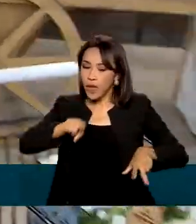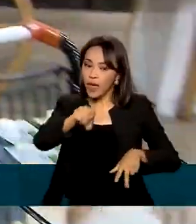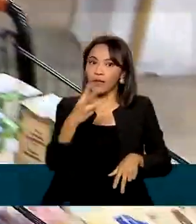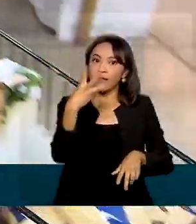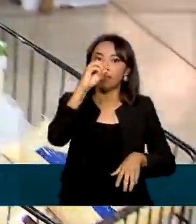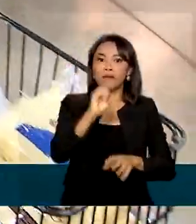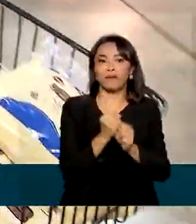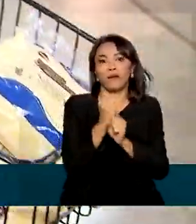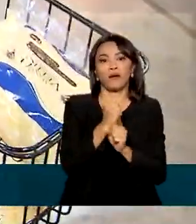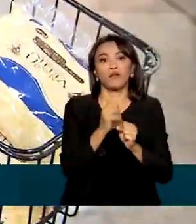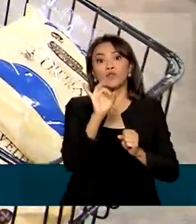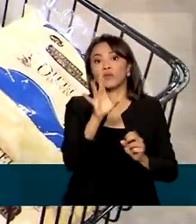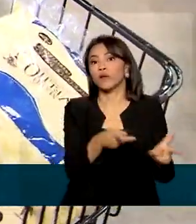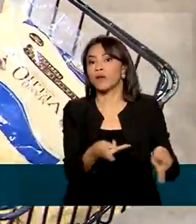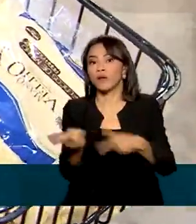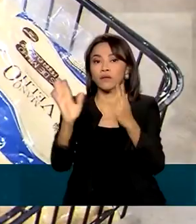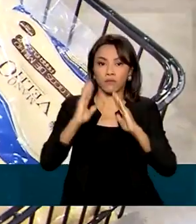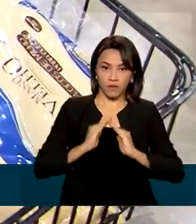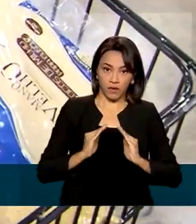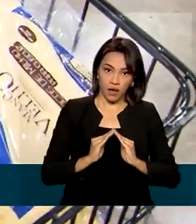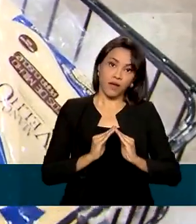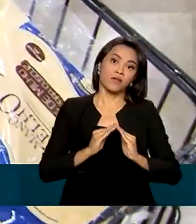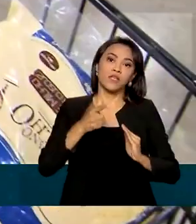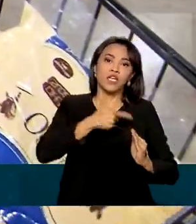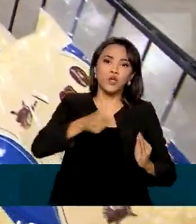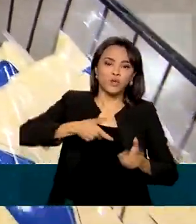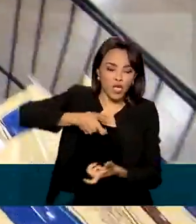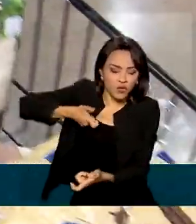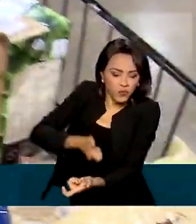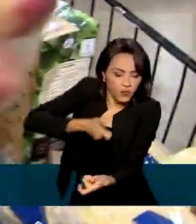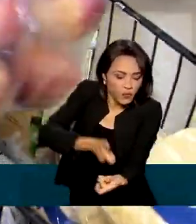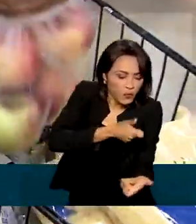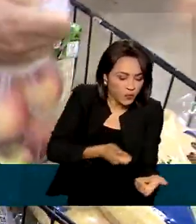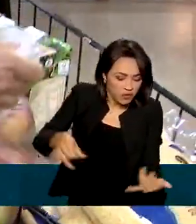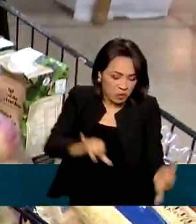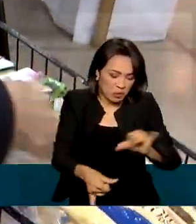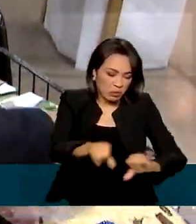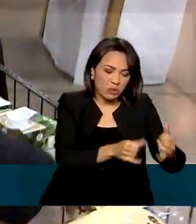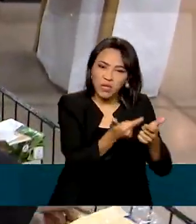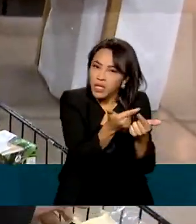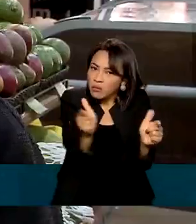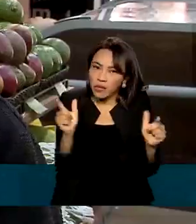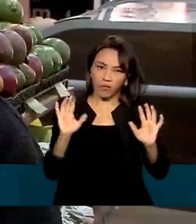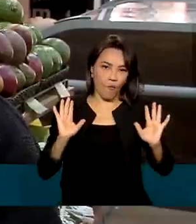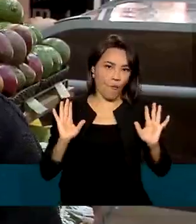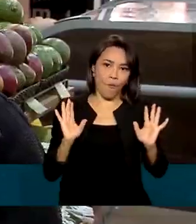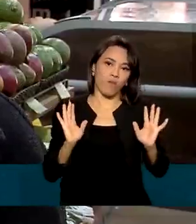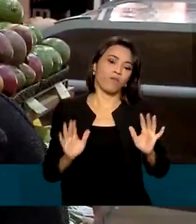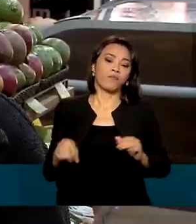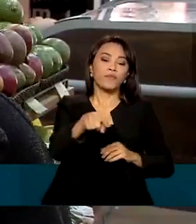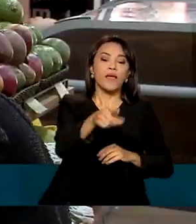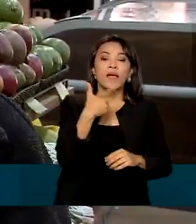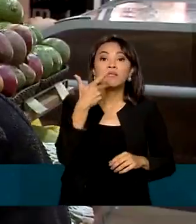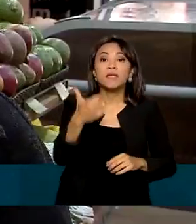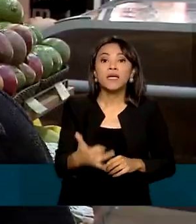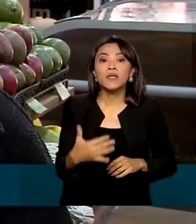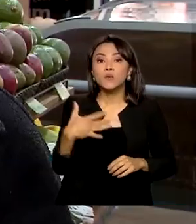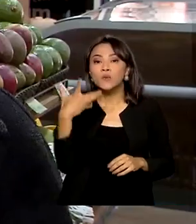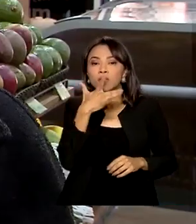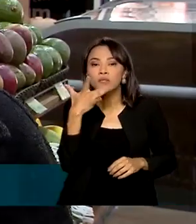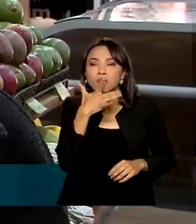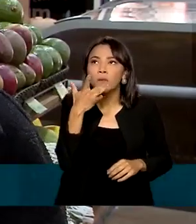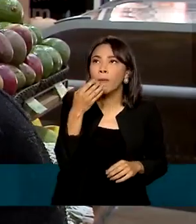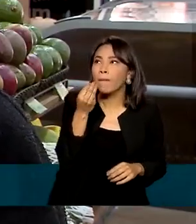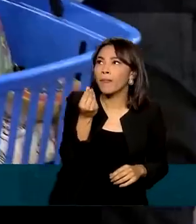anos só leva para casa produtos livres de agrotóxico e de adubos químicos. O sabor é diferente e